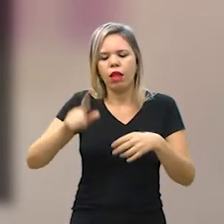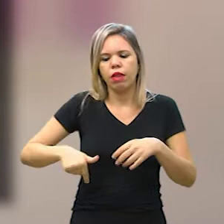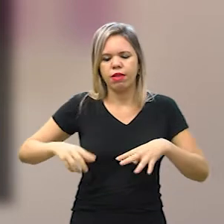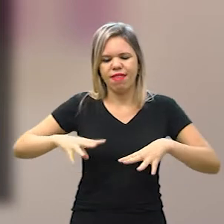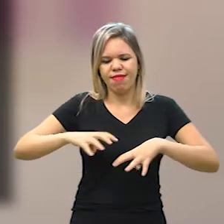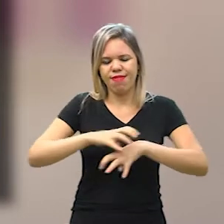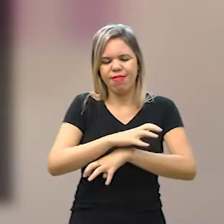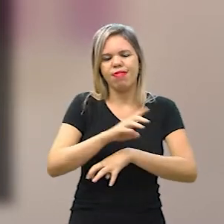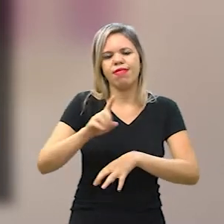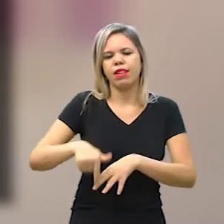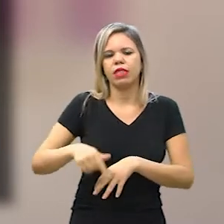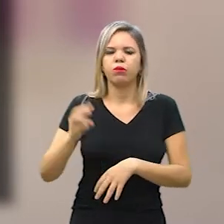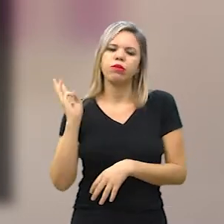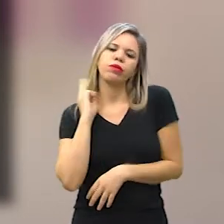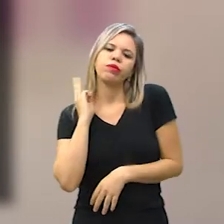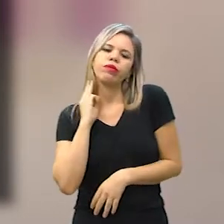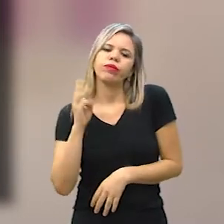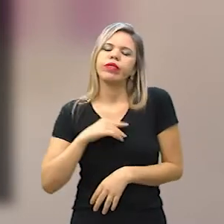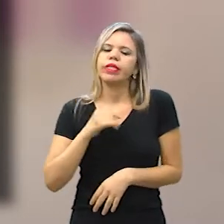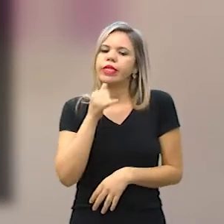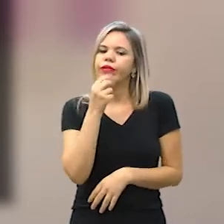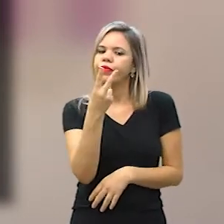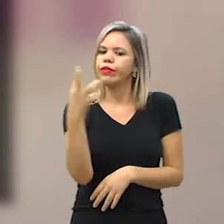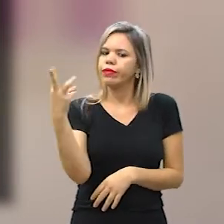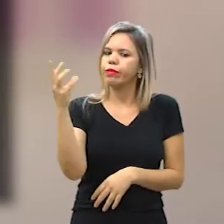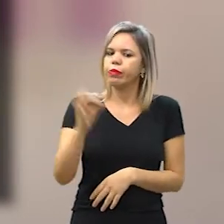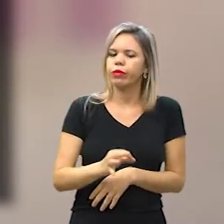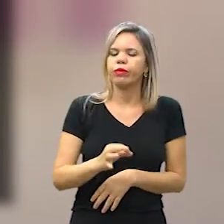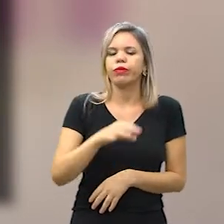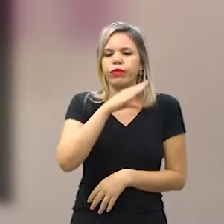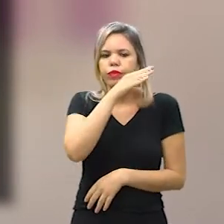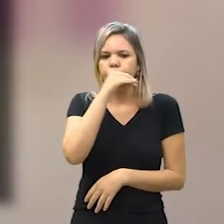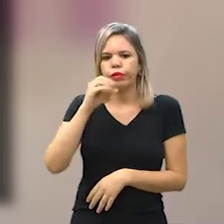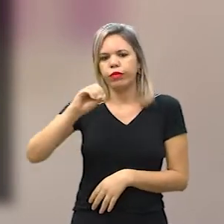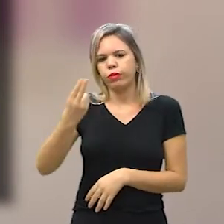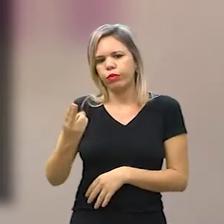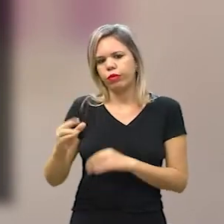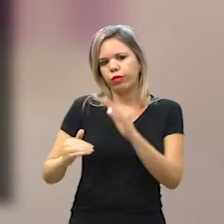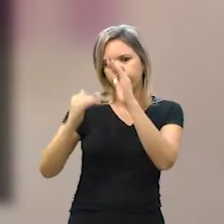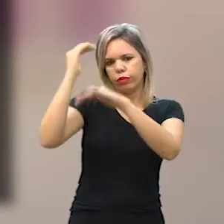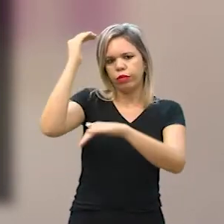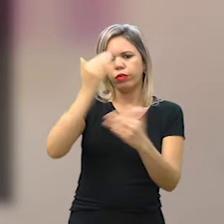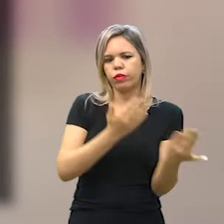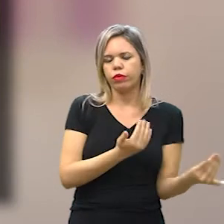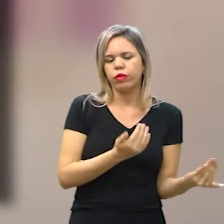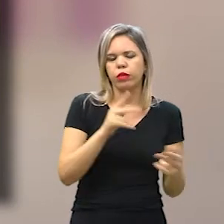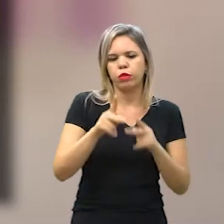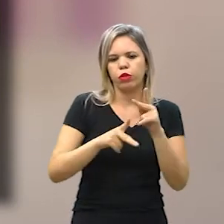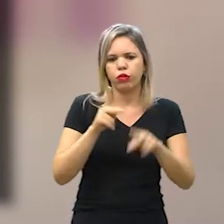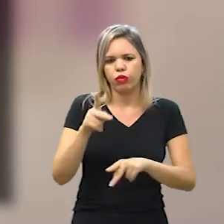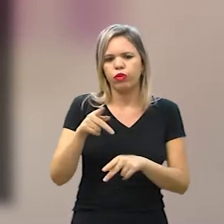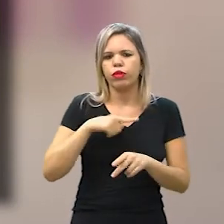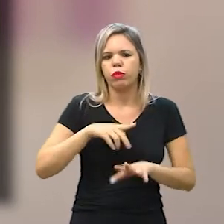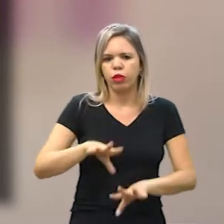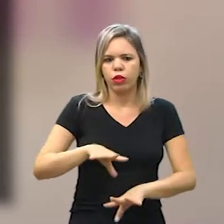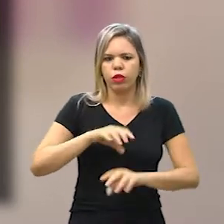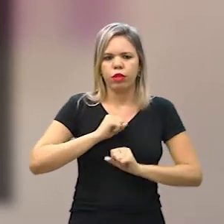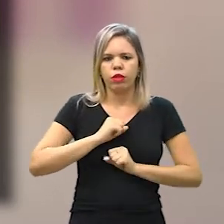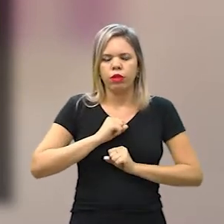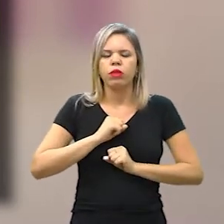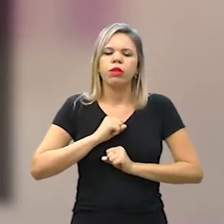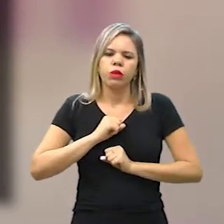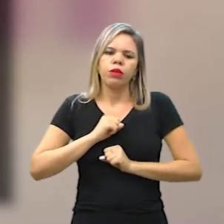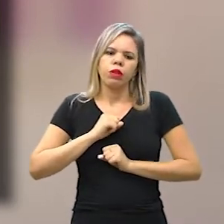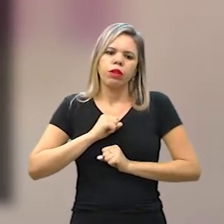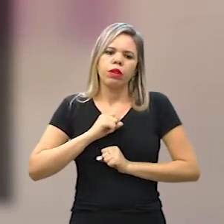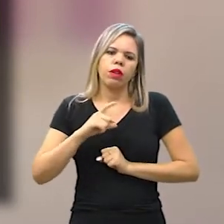meningocócica, que assim, até 23% dos adolescentes ou adultos jovens, eles são portadores